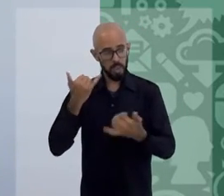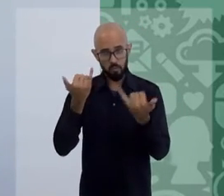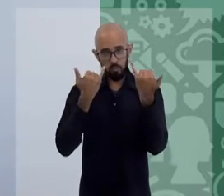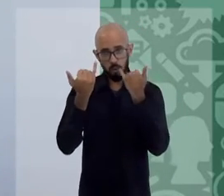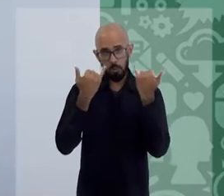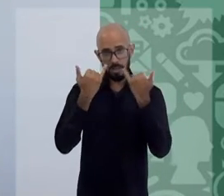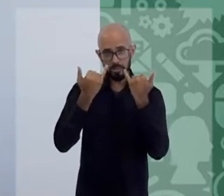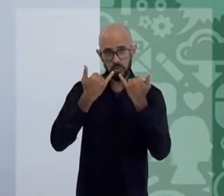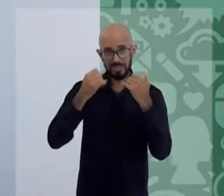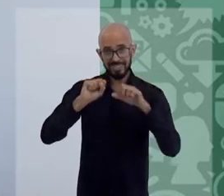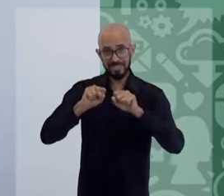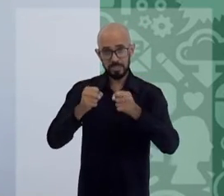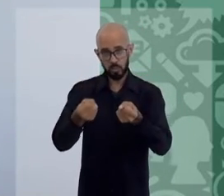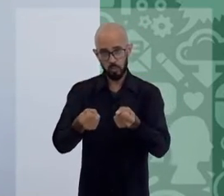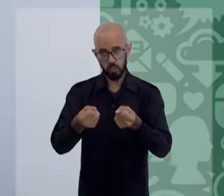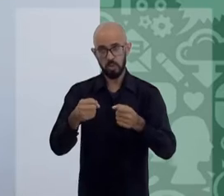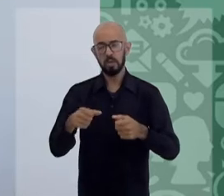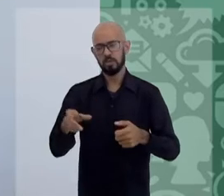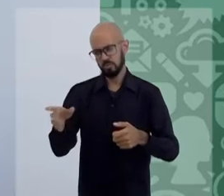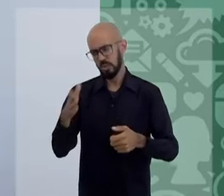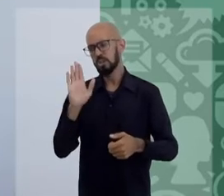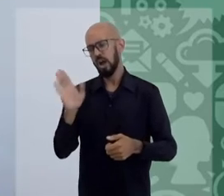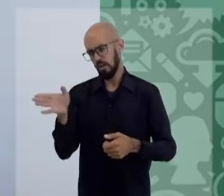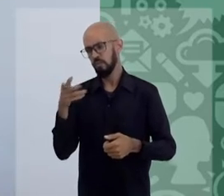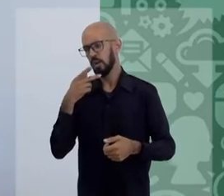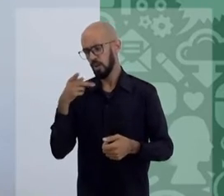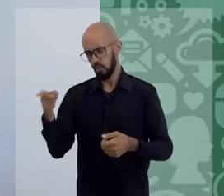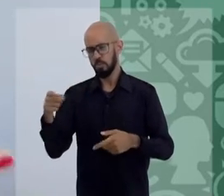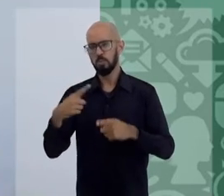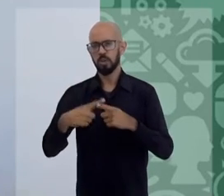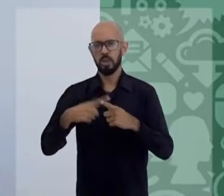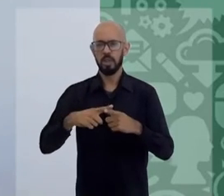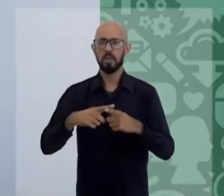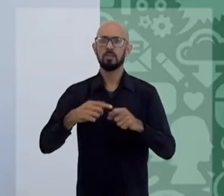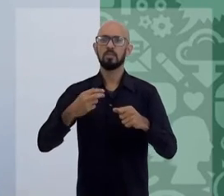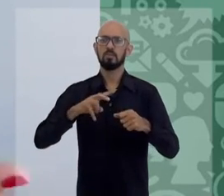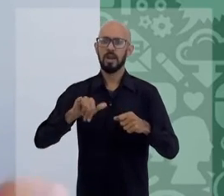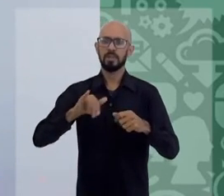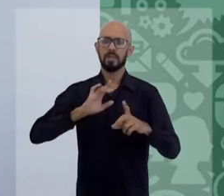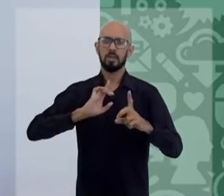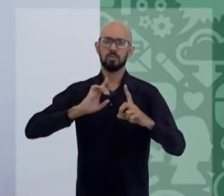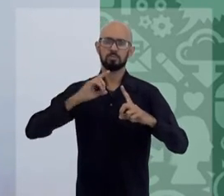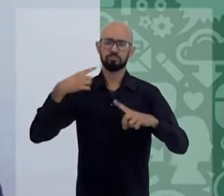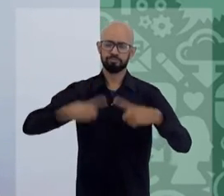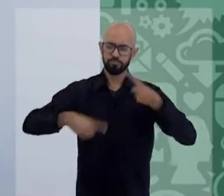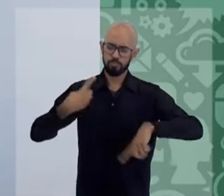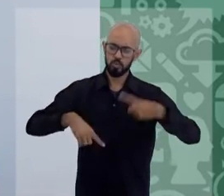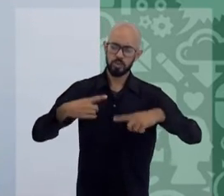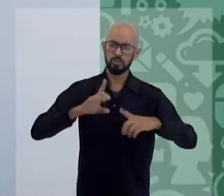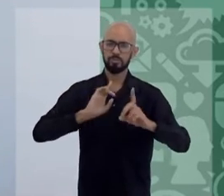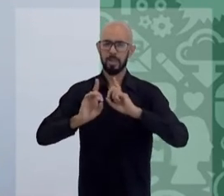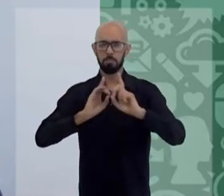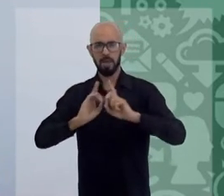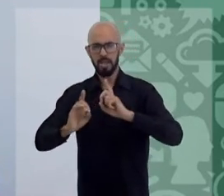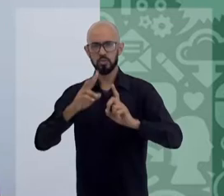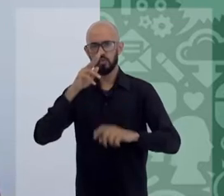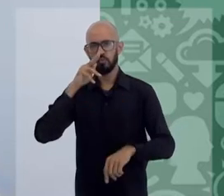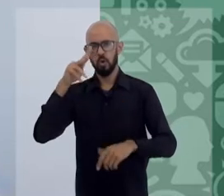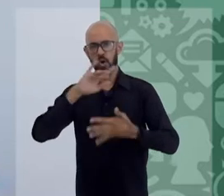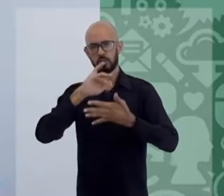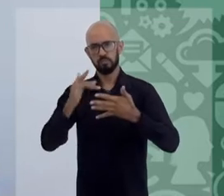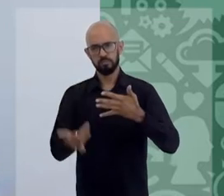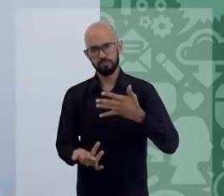com fontes seguras, como muito bem você ressaltou, porque é um ano de debate intenso, principalmente nas redes